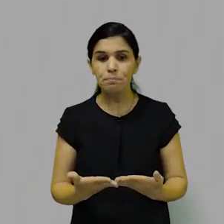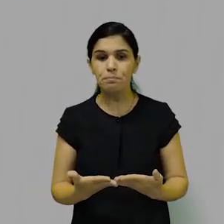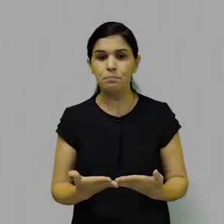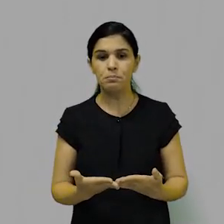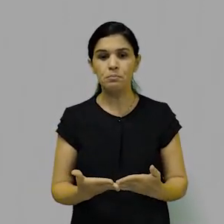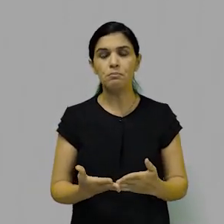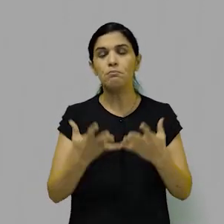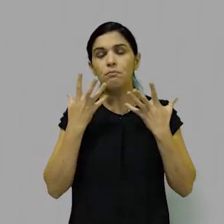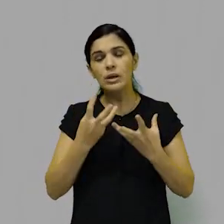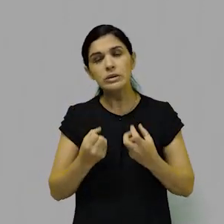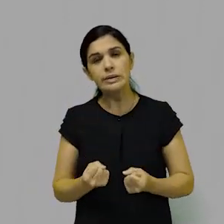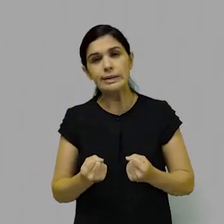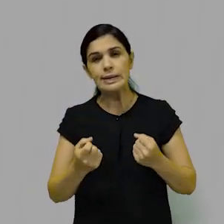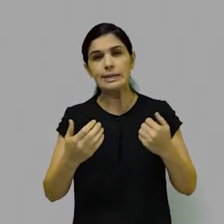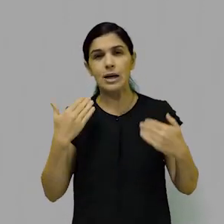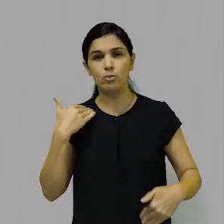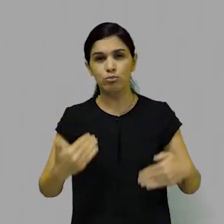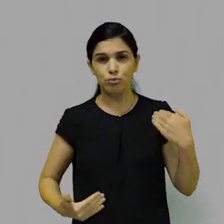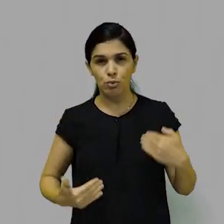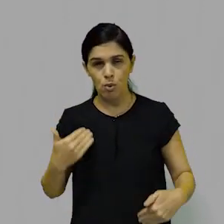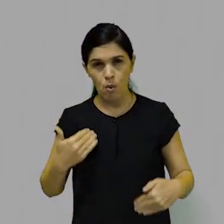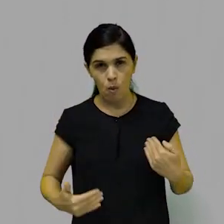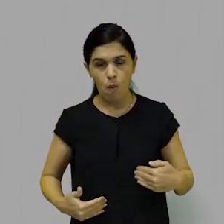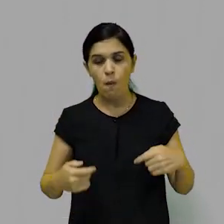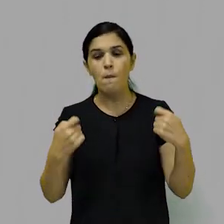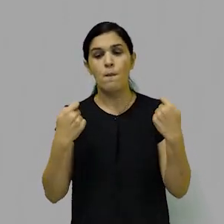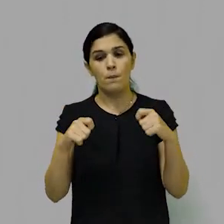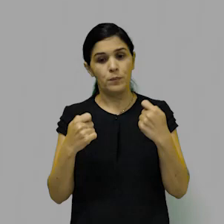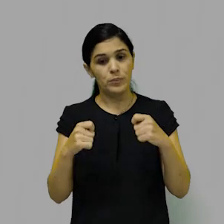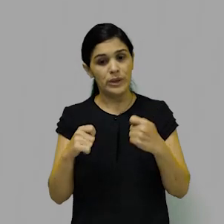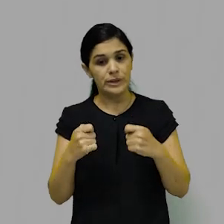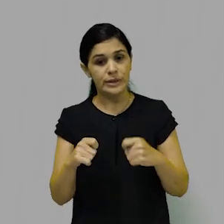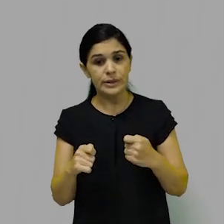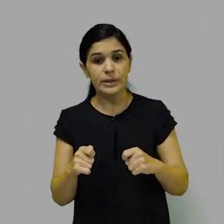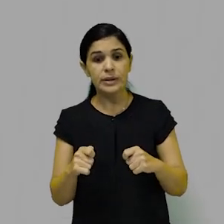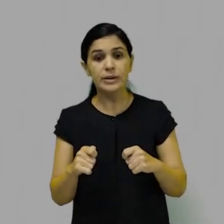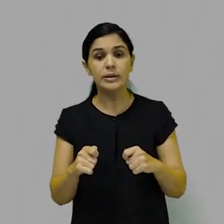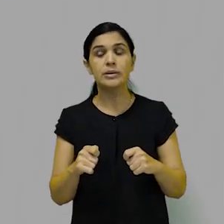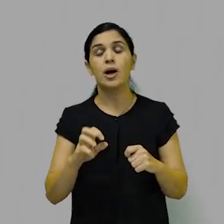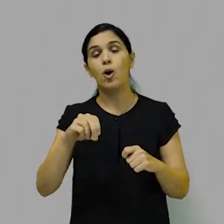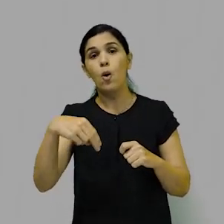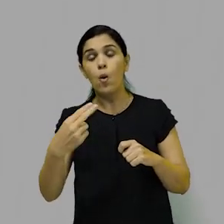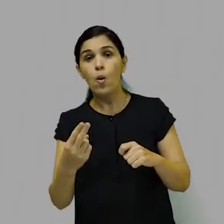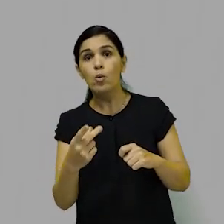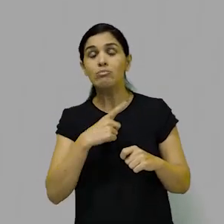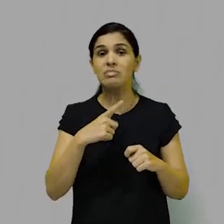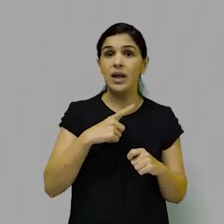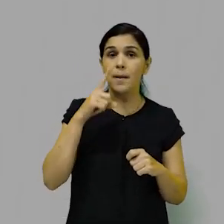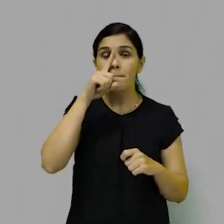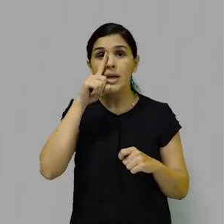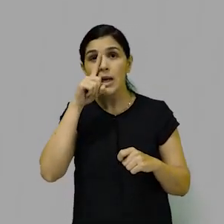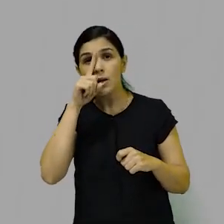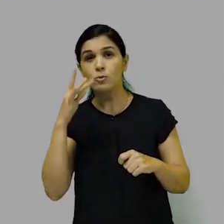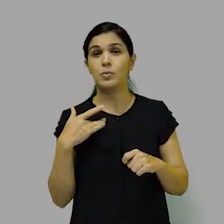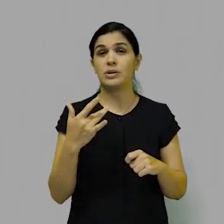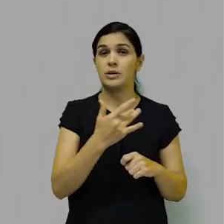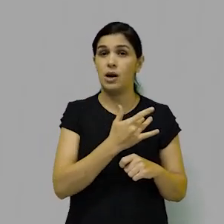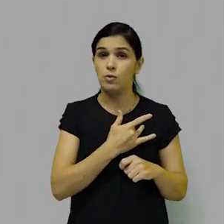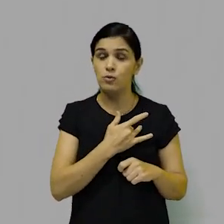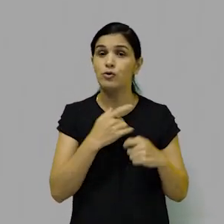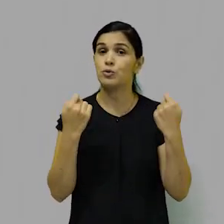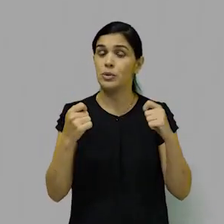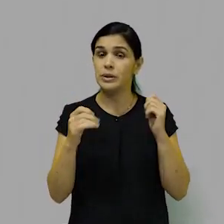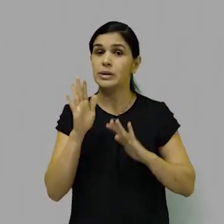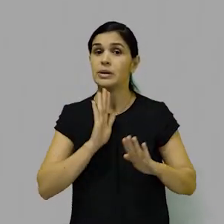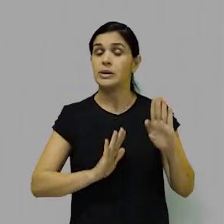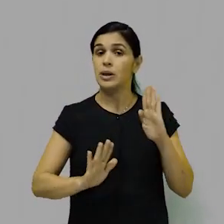padrões estéticos, é necessário repensarmos a construção da nossa autoestima e segurança. Percebam aqui, eles